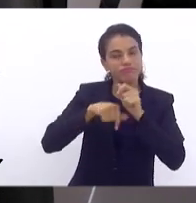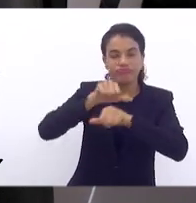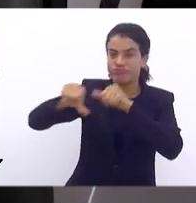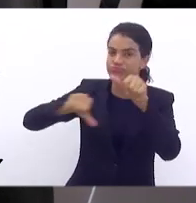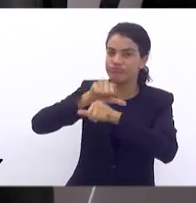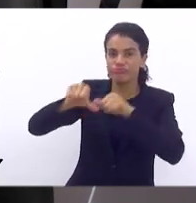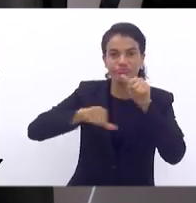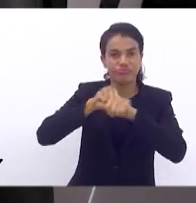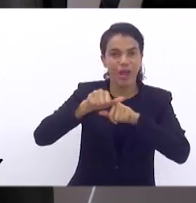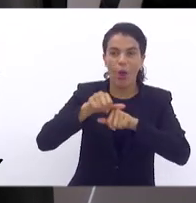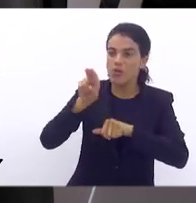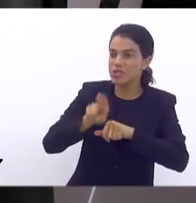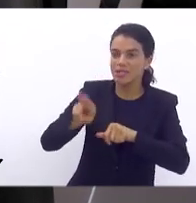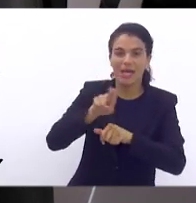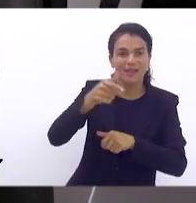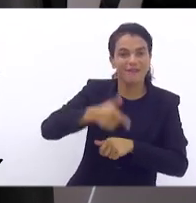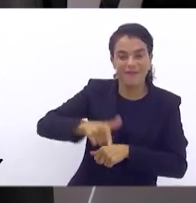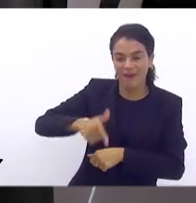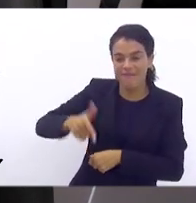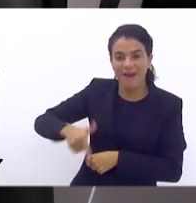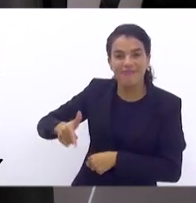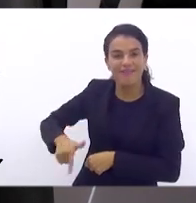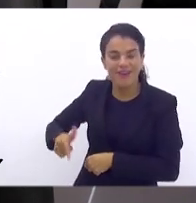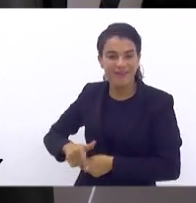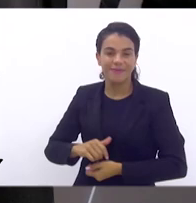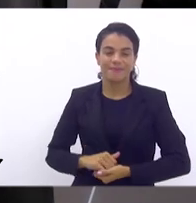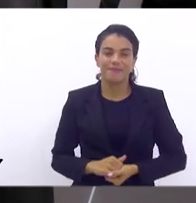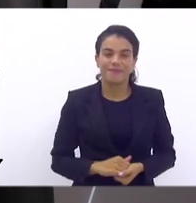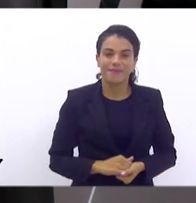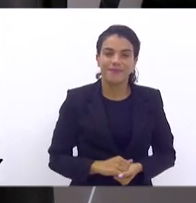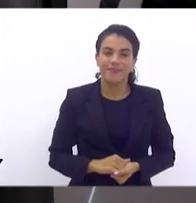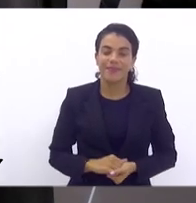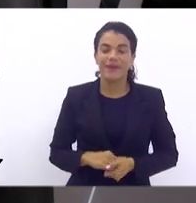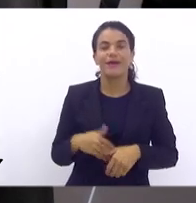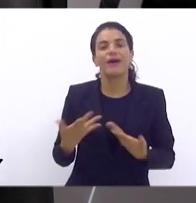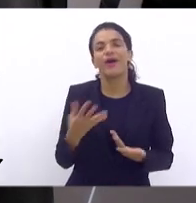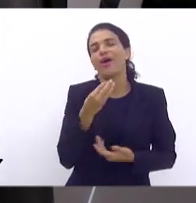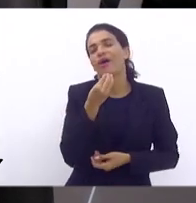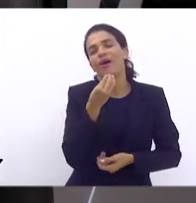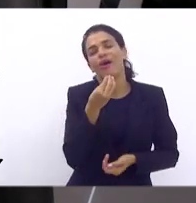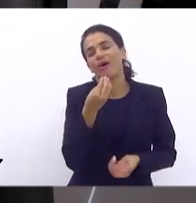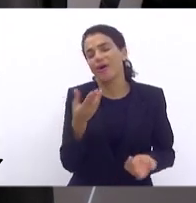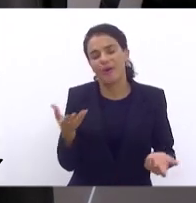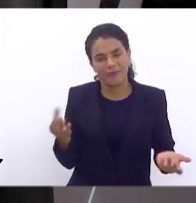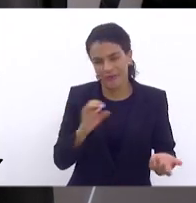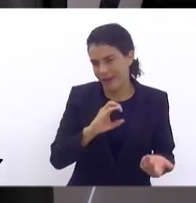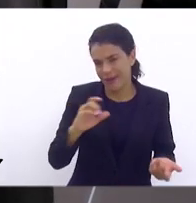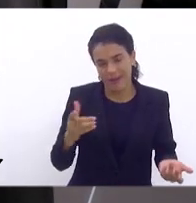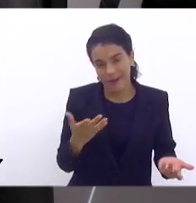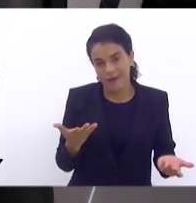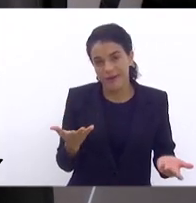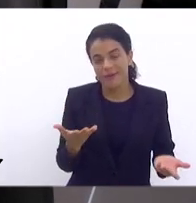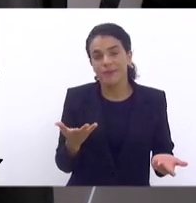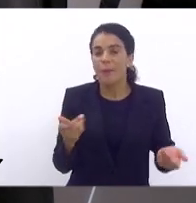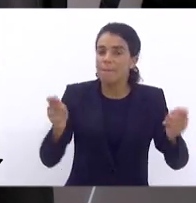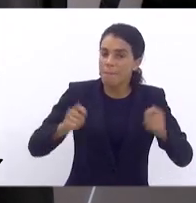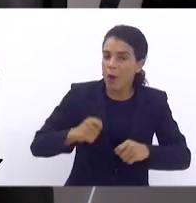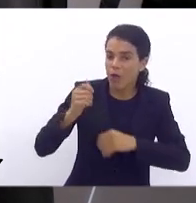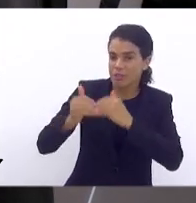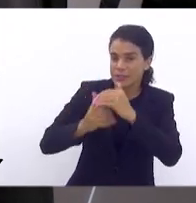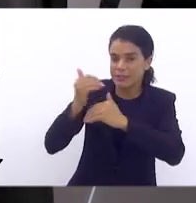é seja utilizada de uma forma mais abrangente é claro que podem ser